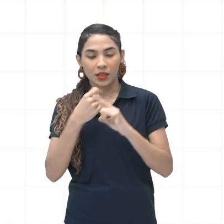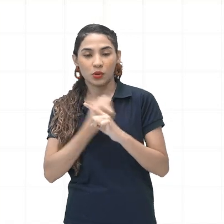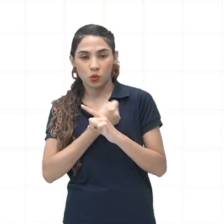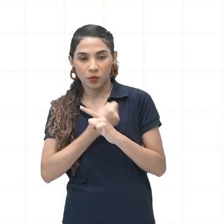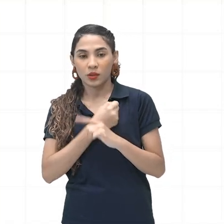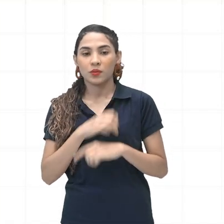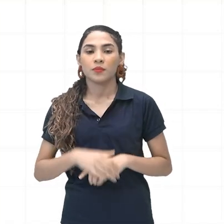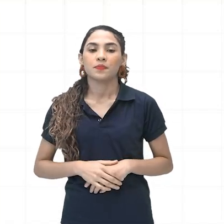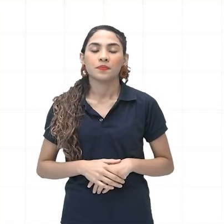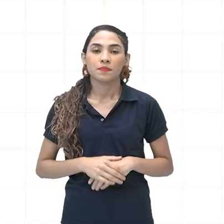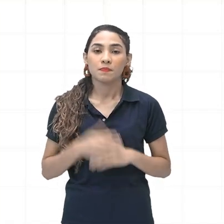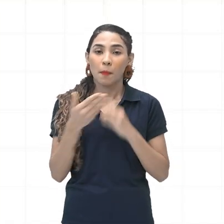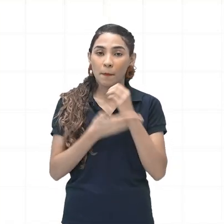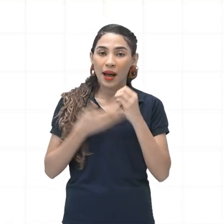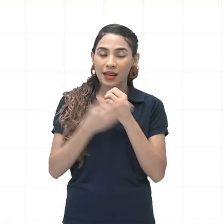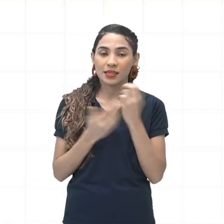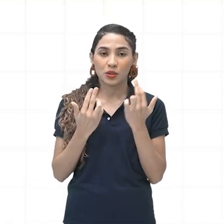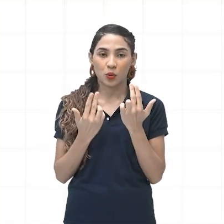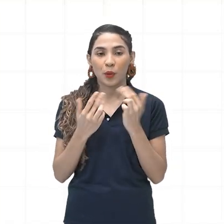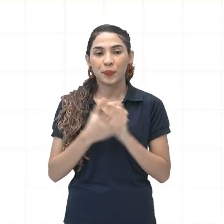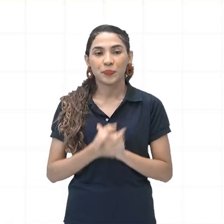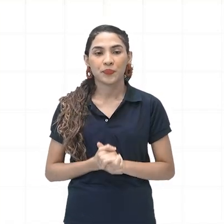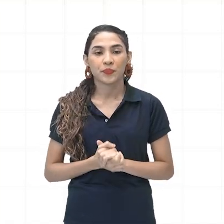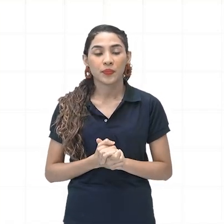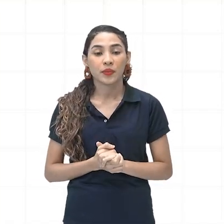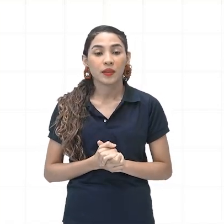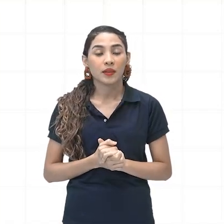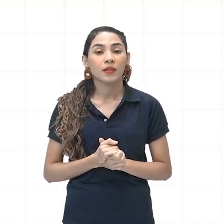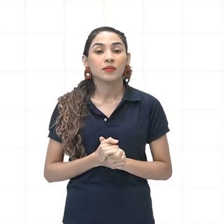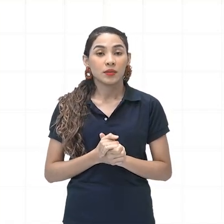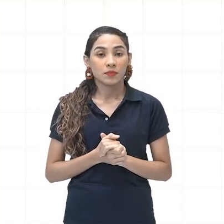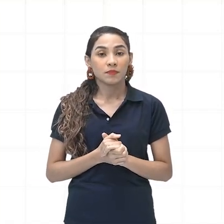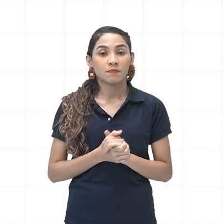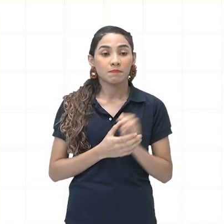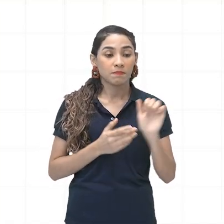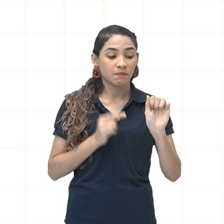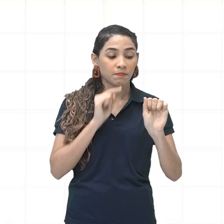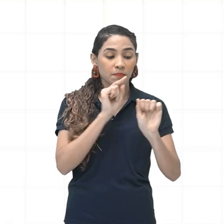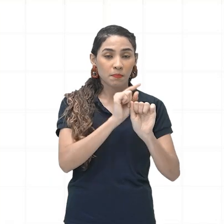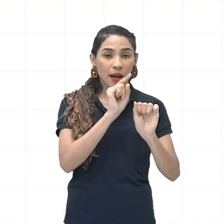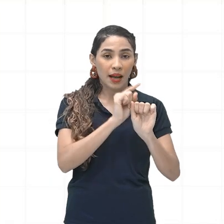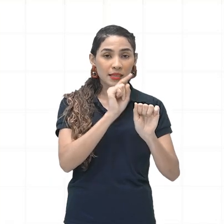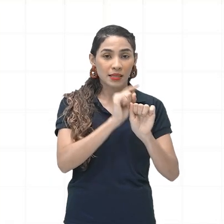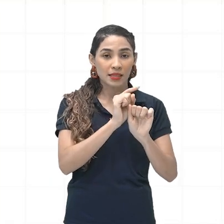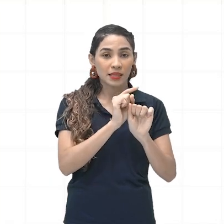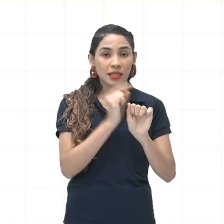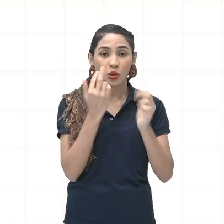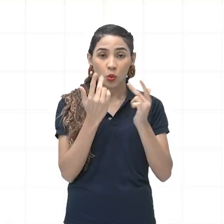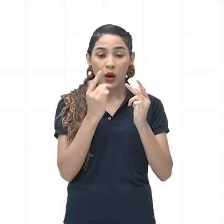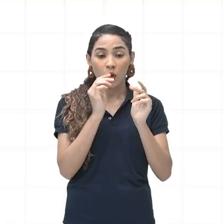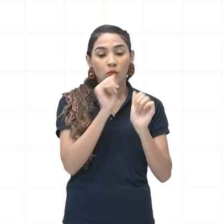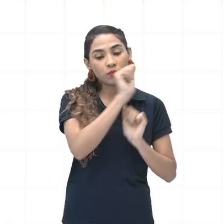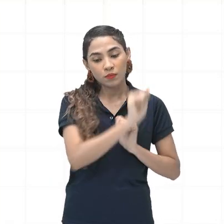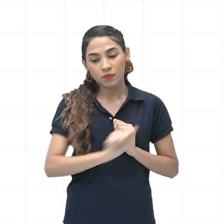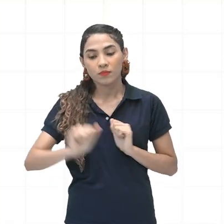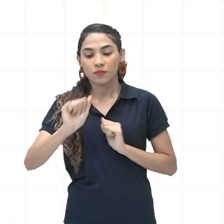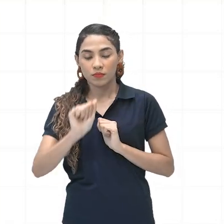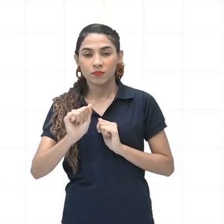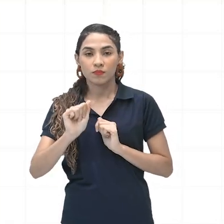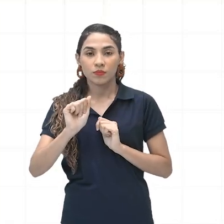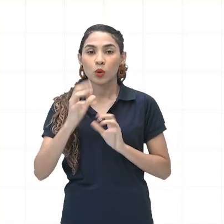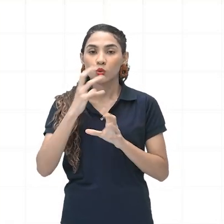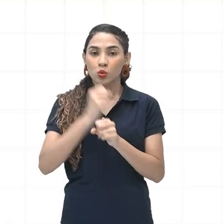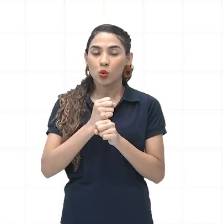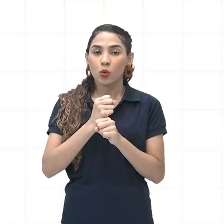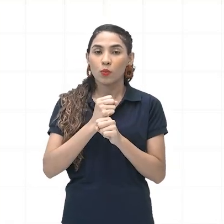de potências com a mesma base. Repete a base e soma os expoentes. Só isso é a aplicação